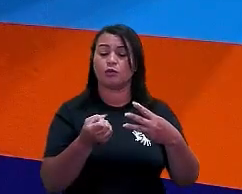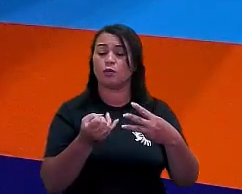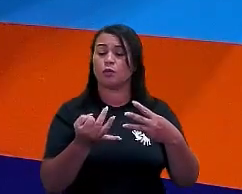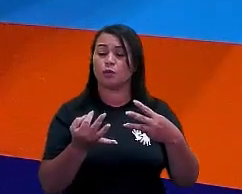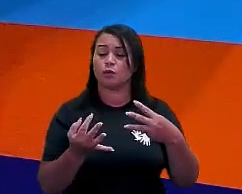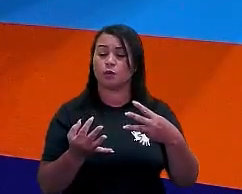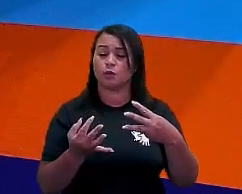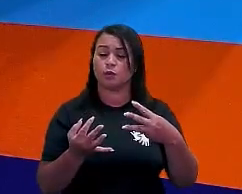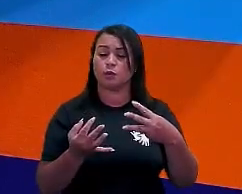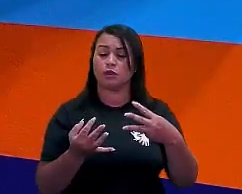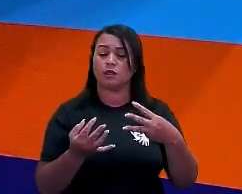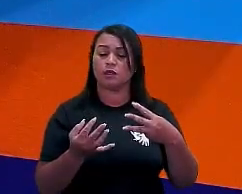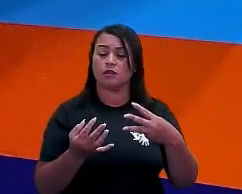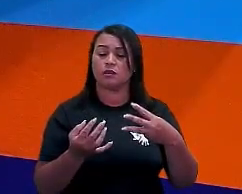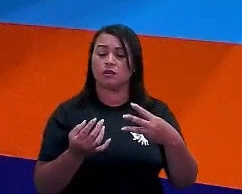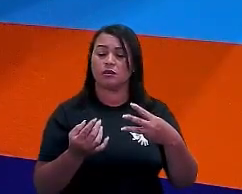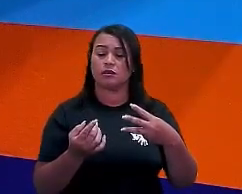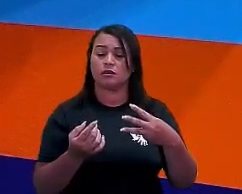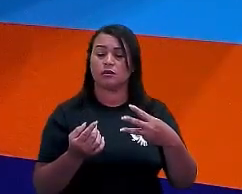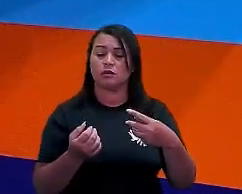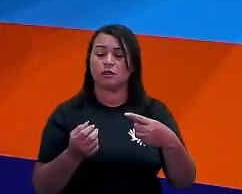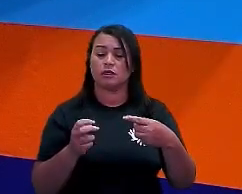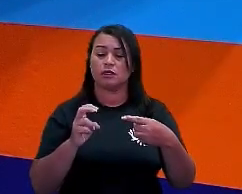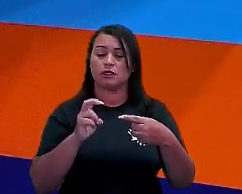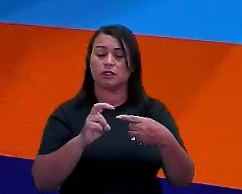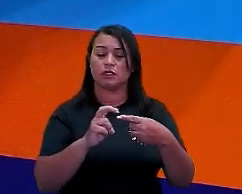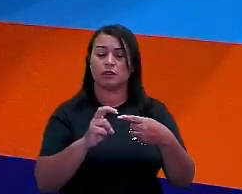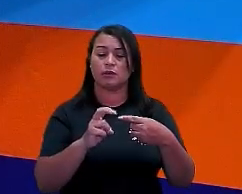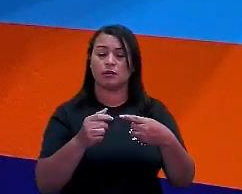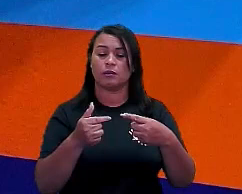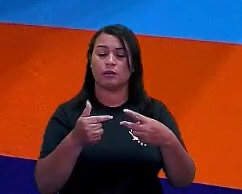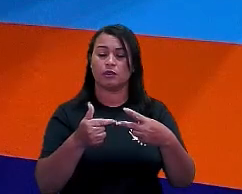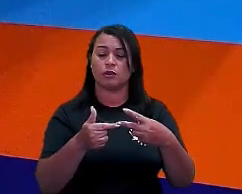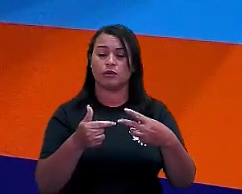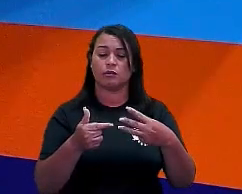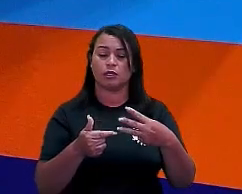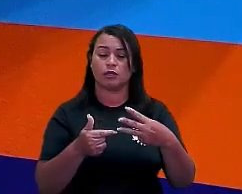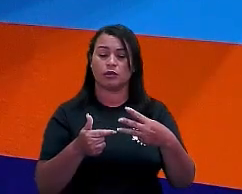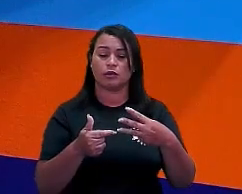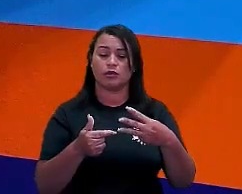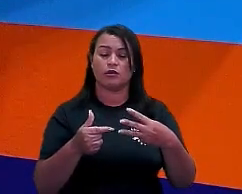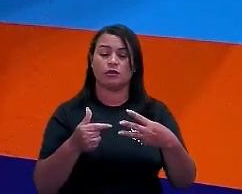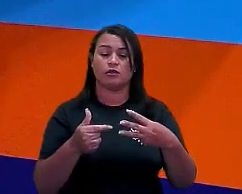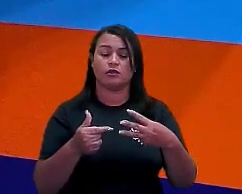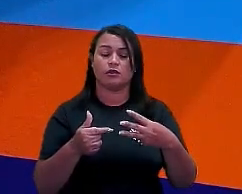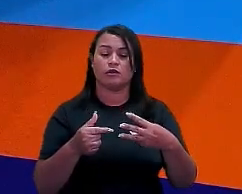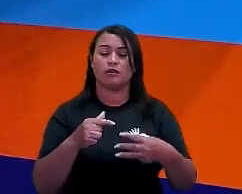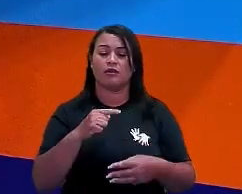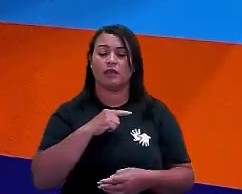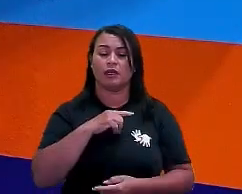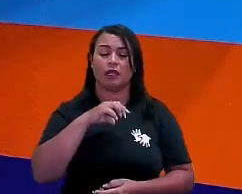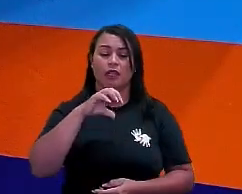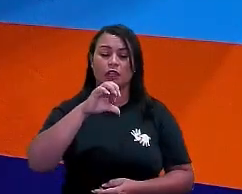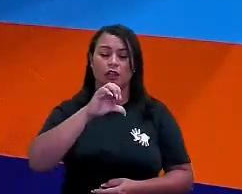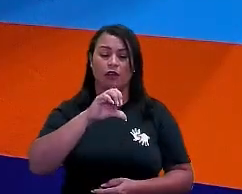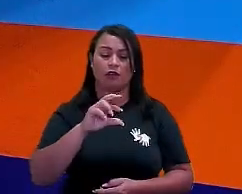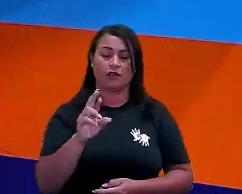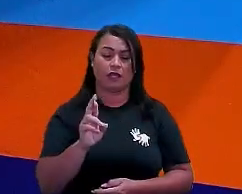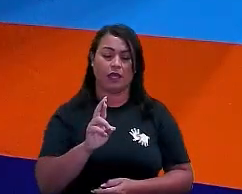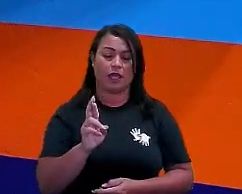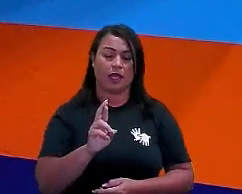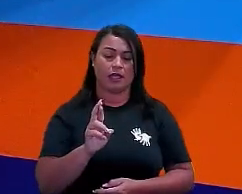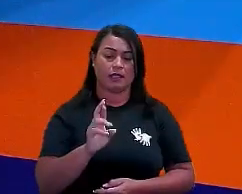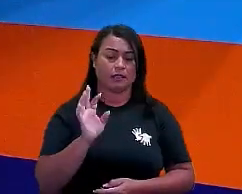dá? Conta aí em casa quanto é que dá 5 mais 2 mais 2. Vai dar R$9, tá